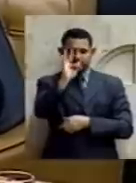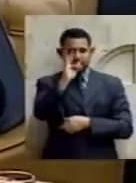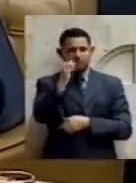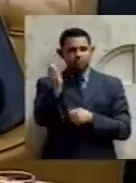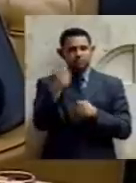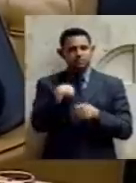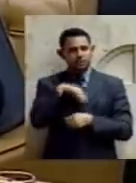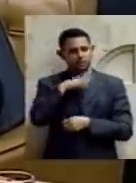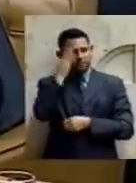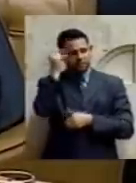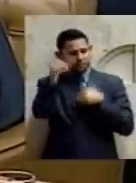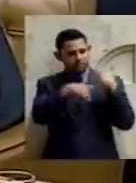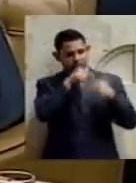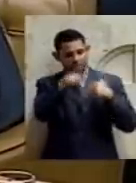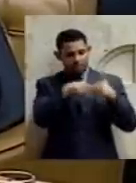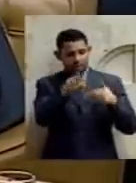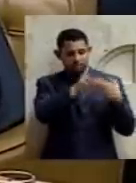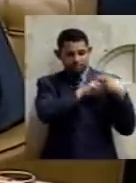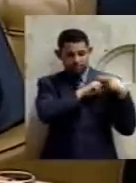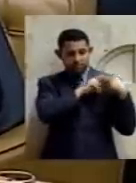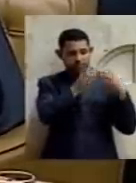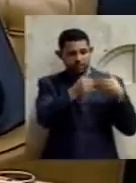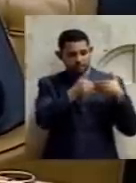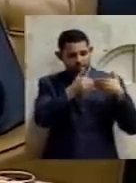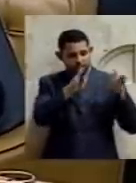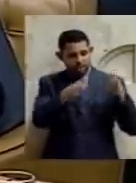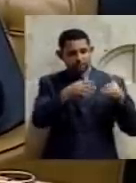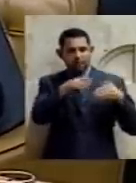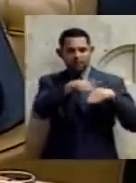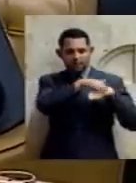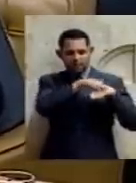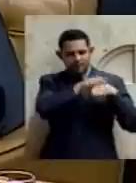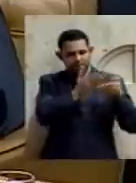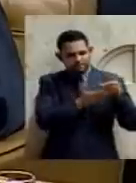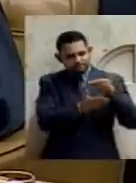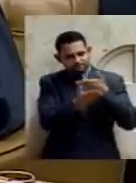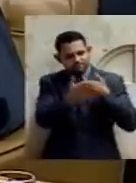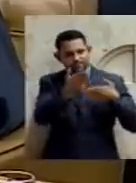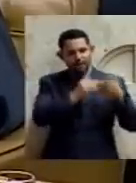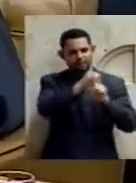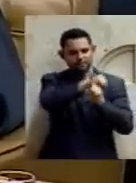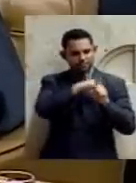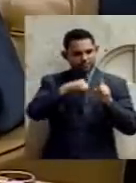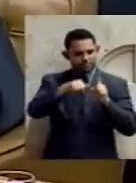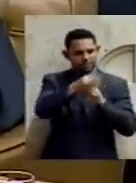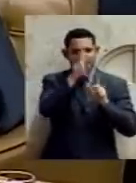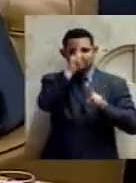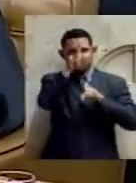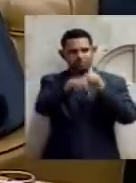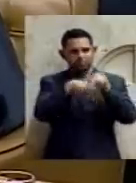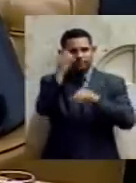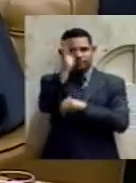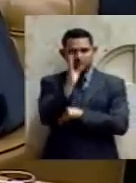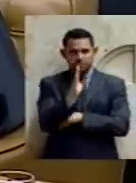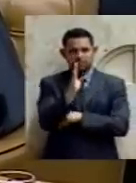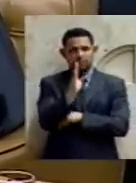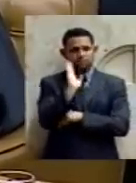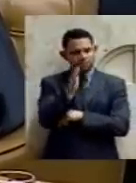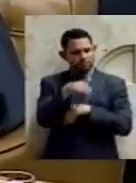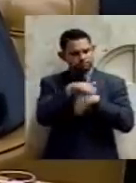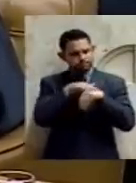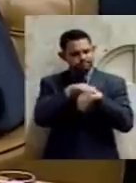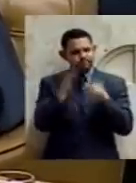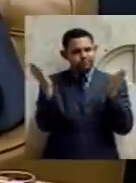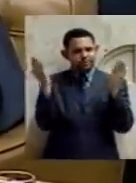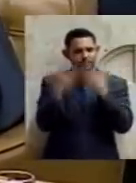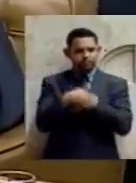da jurisdição constitucional, tem se aberto ao diálogo com a sociedade e com os demais poderes constituídos, como